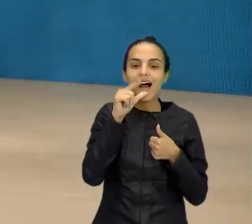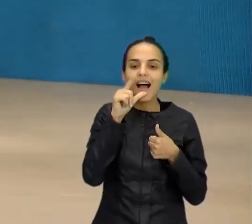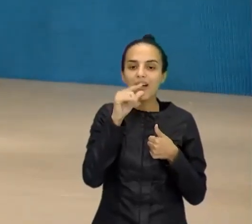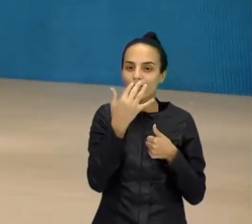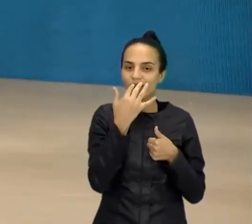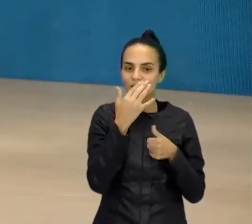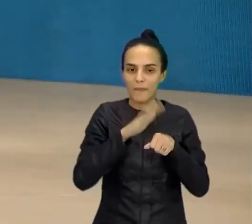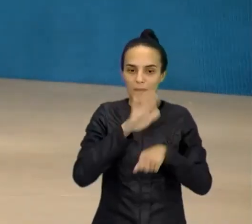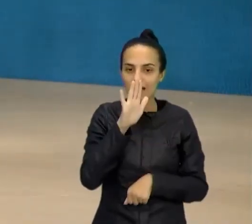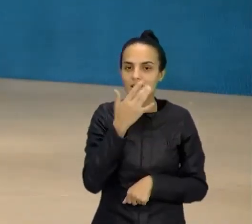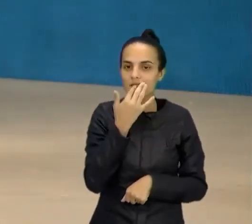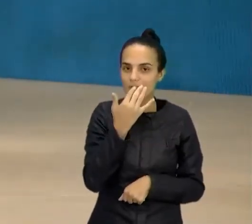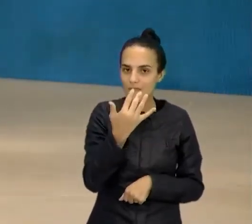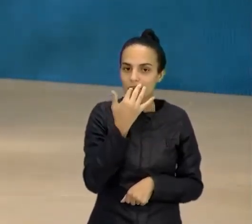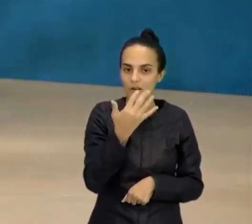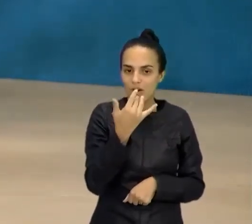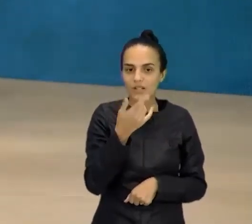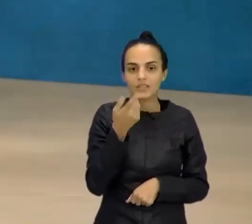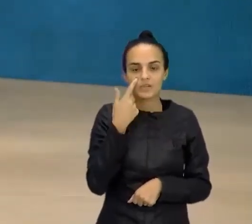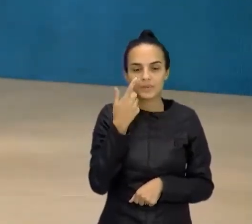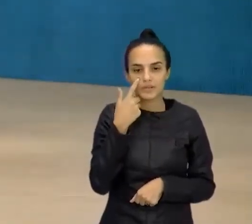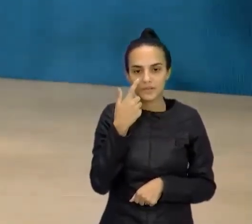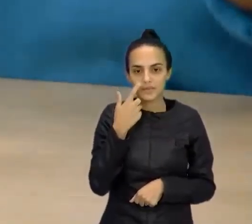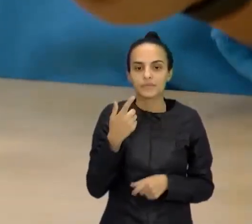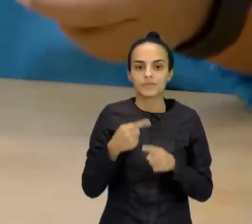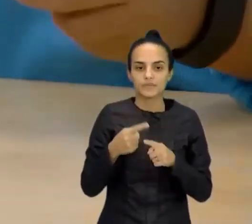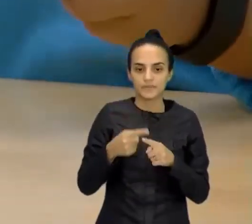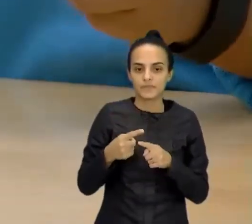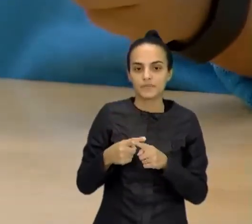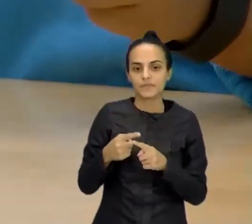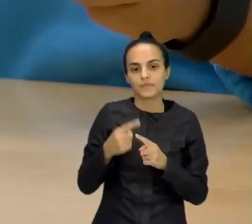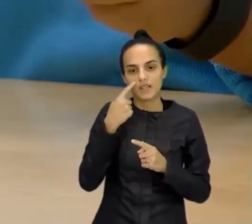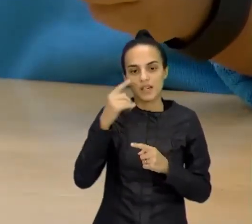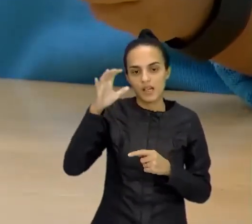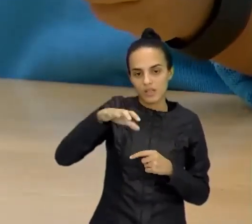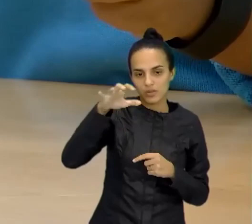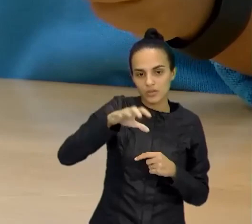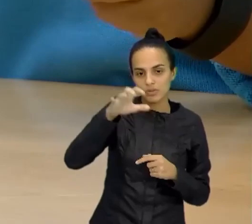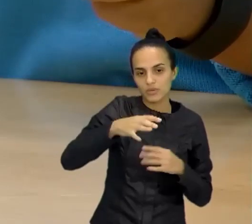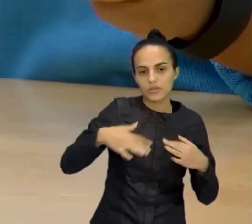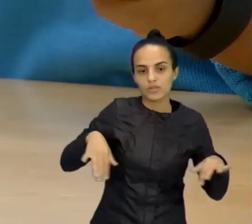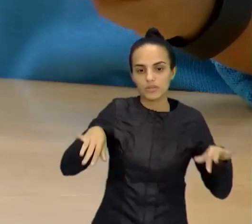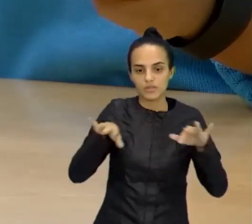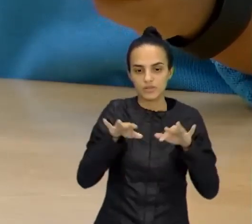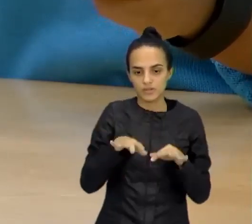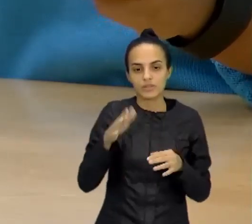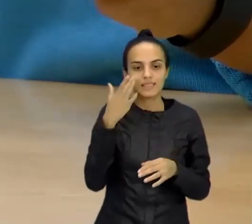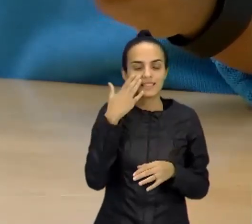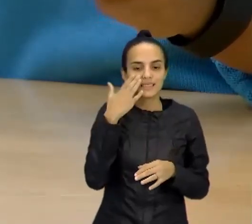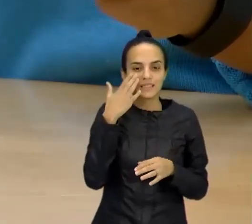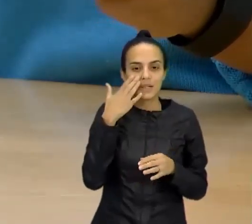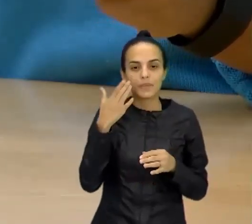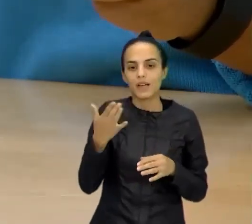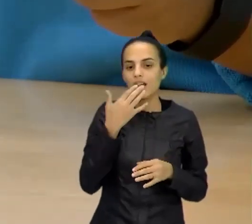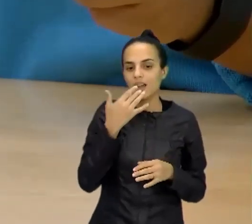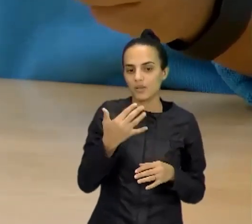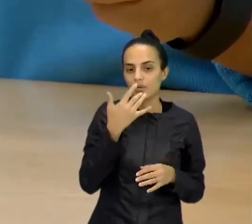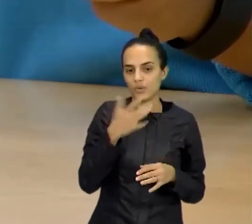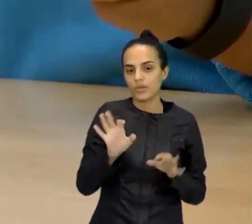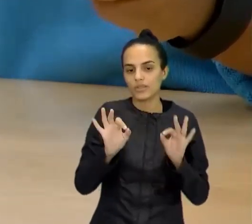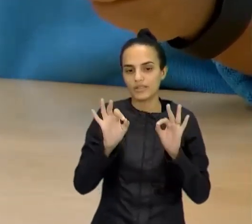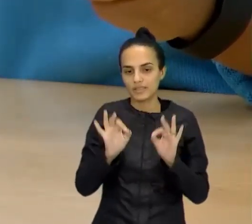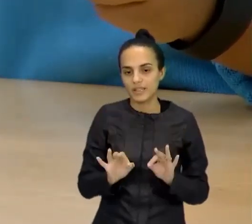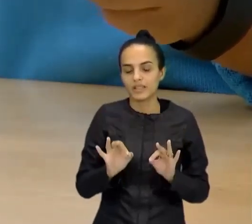mais forte para chamar a atenção, porque vocês vão pegar a chuva de todos os ângulos e saber aí a cor, né, pela